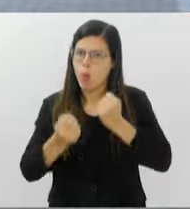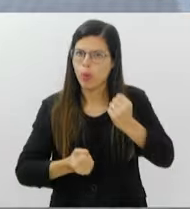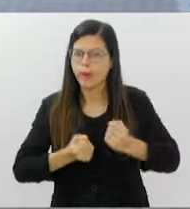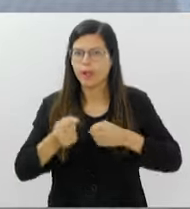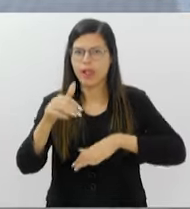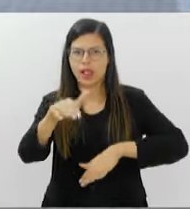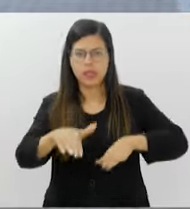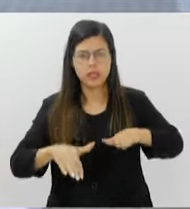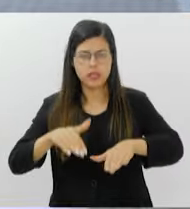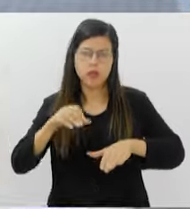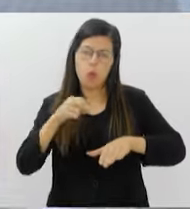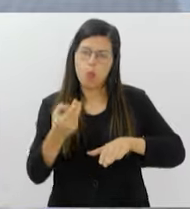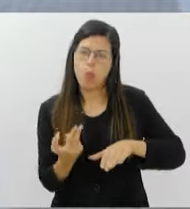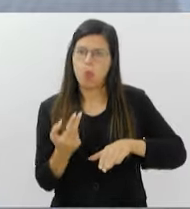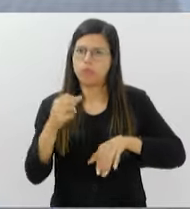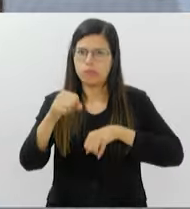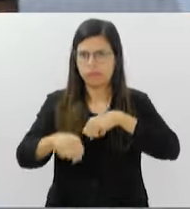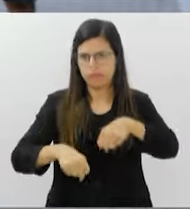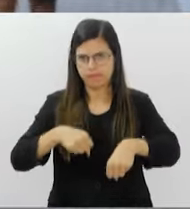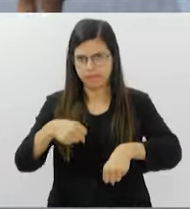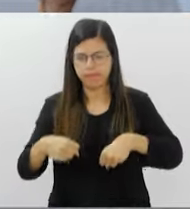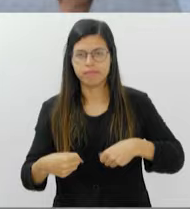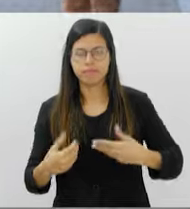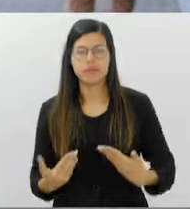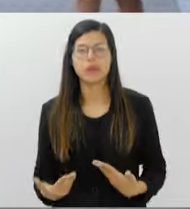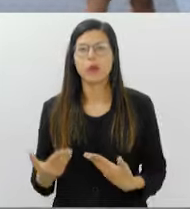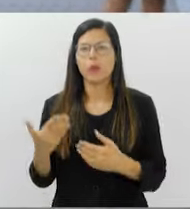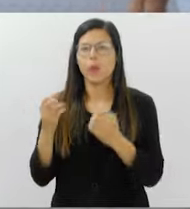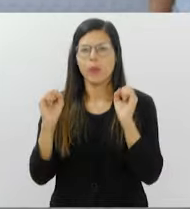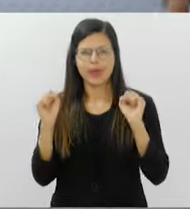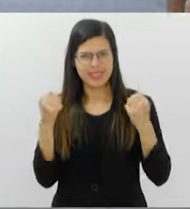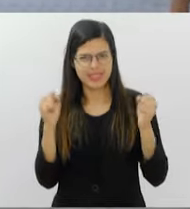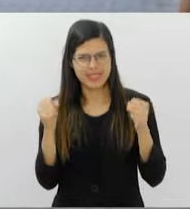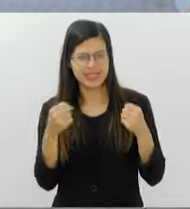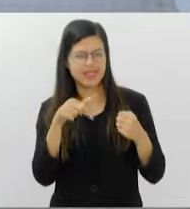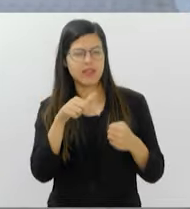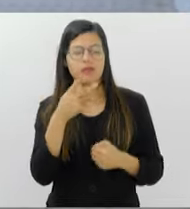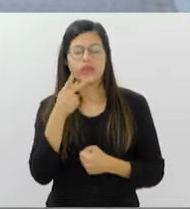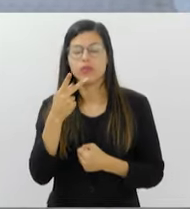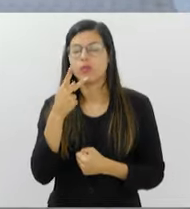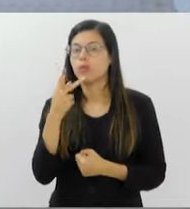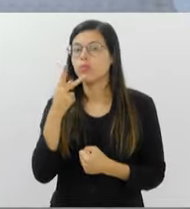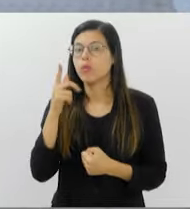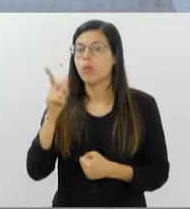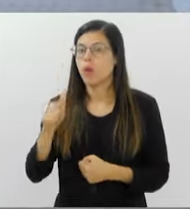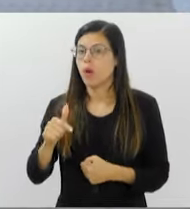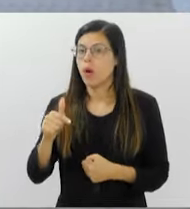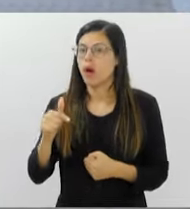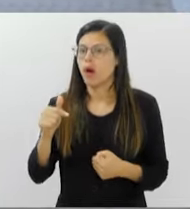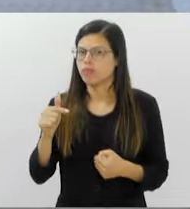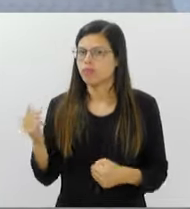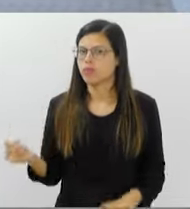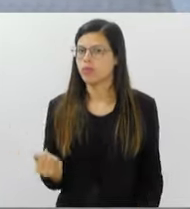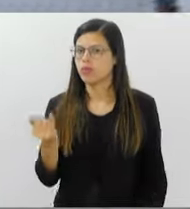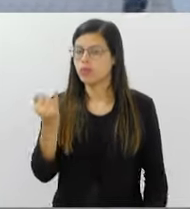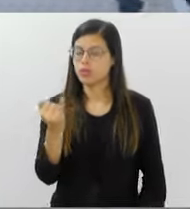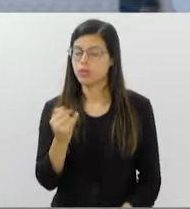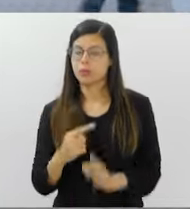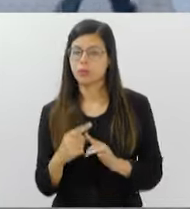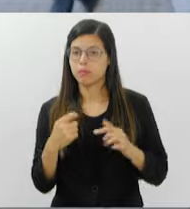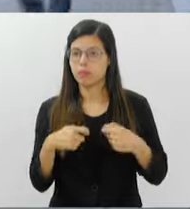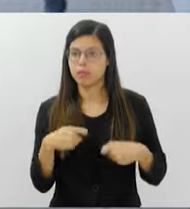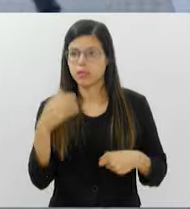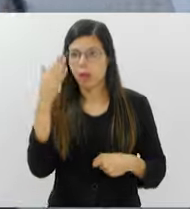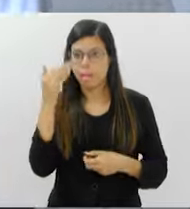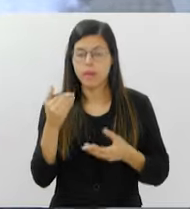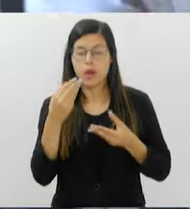natação ou ciclismo. O exercício, ele, como o senhor citou, ele é um aliado, mas é preciso saber também a maneira correta